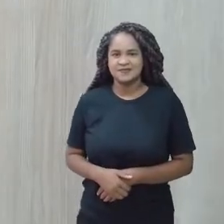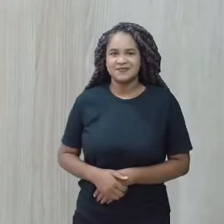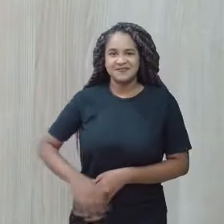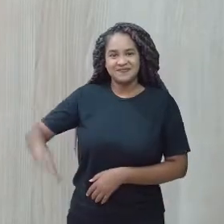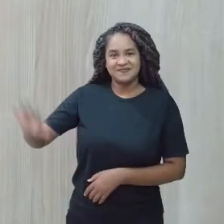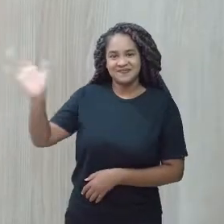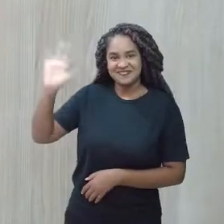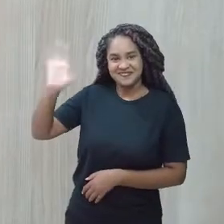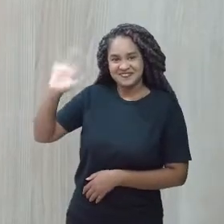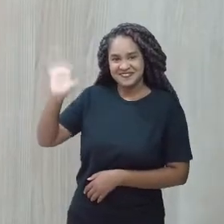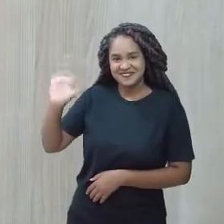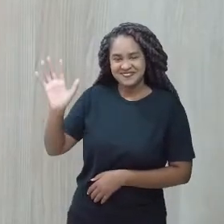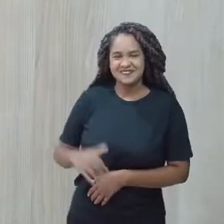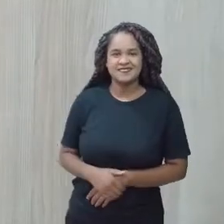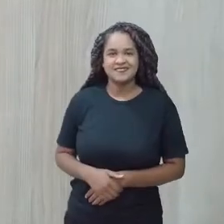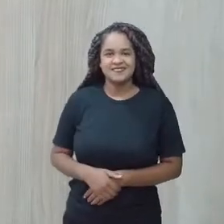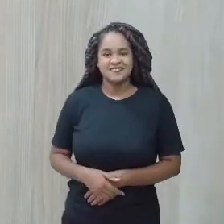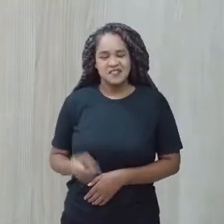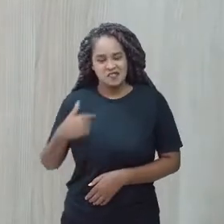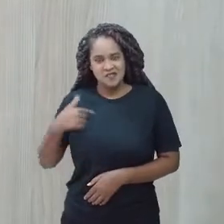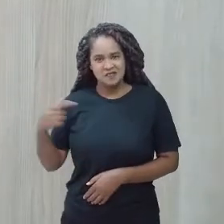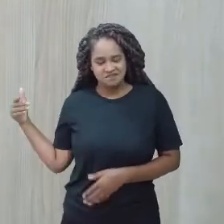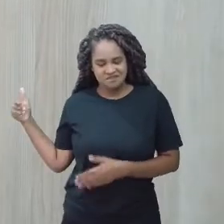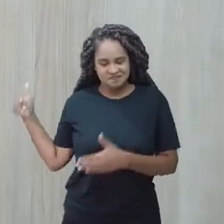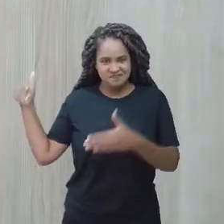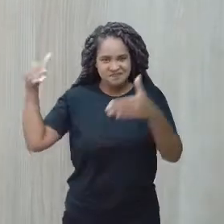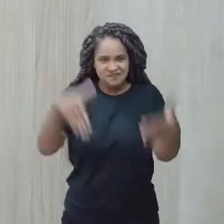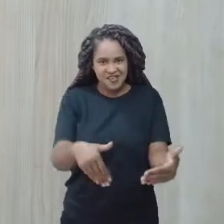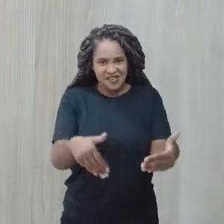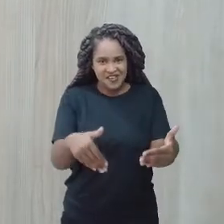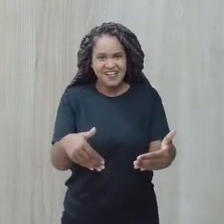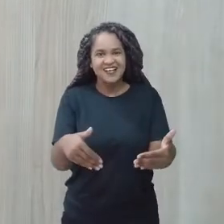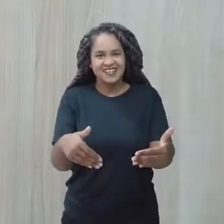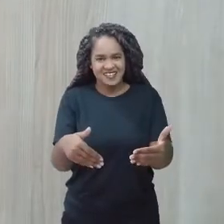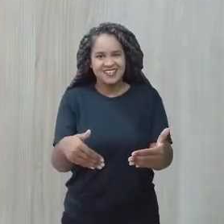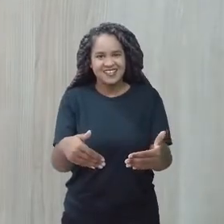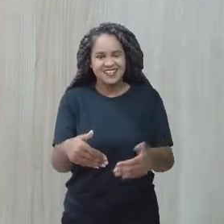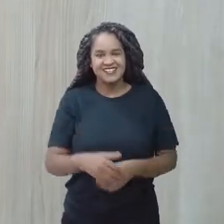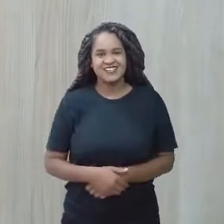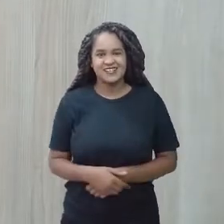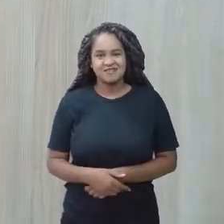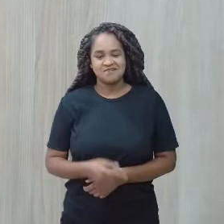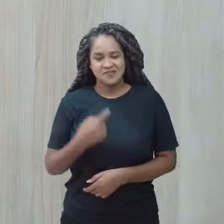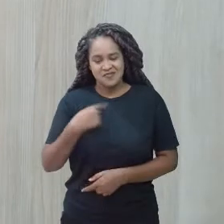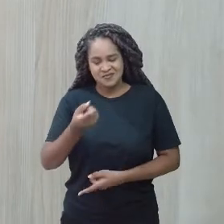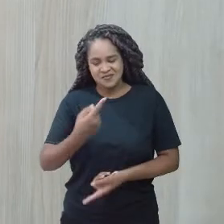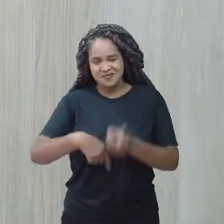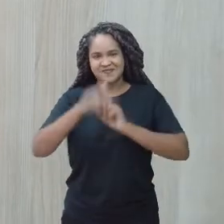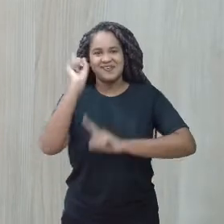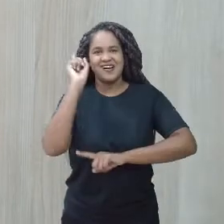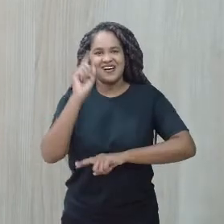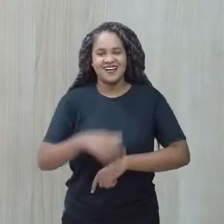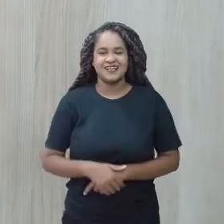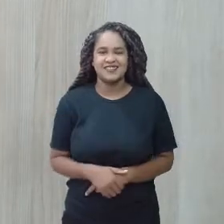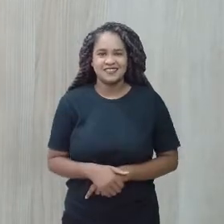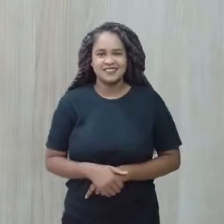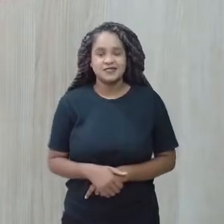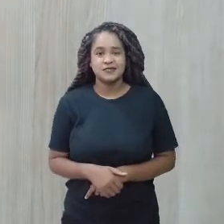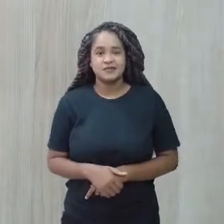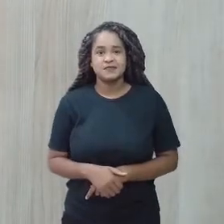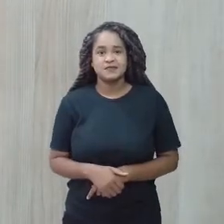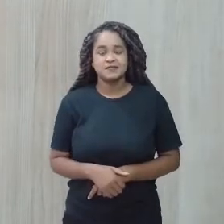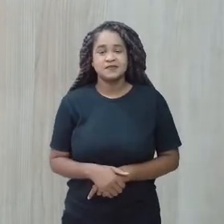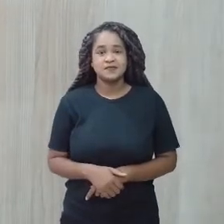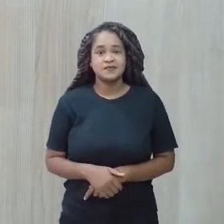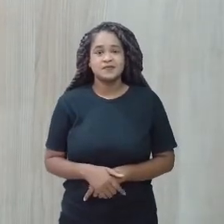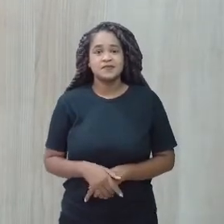Fala, minha benção. Tô na área, viu? Se derrubar, ó, é pênalti. E o cara